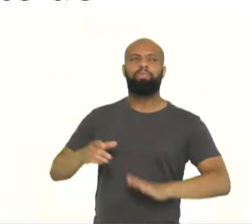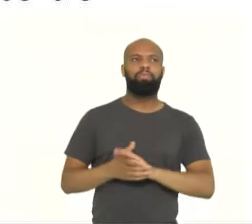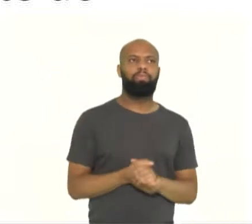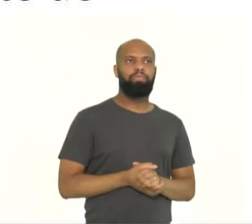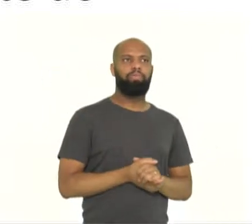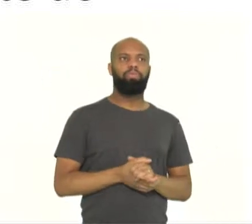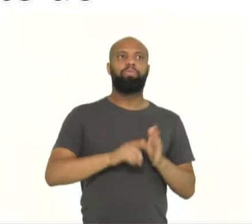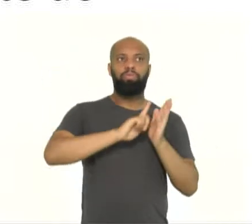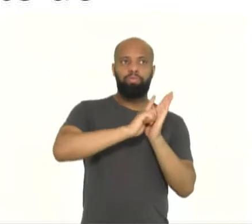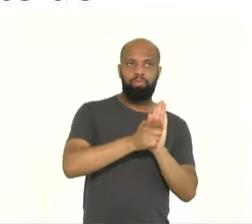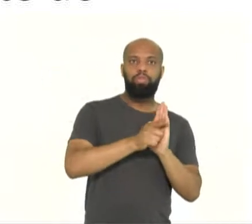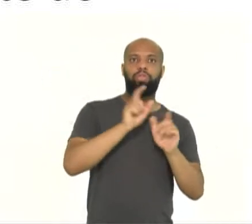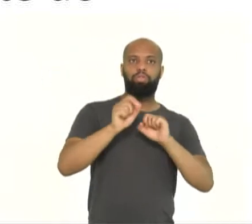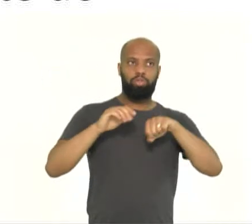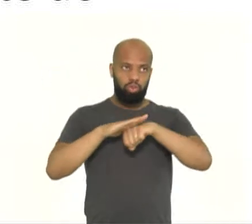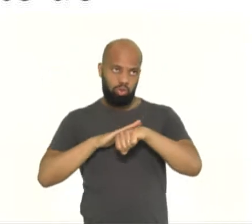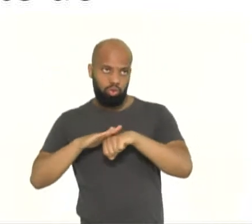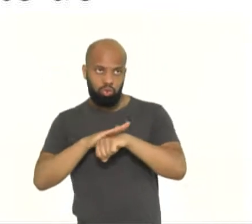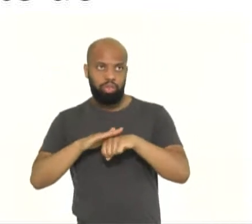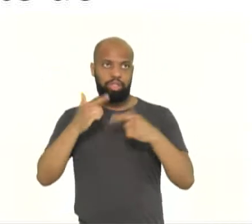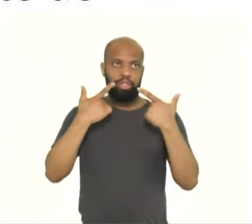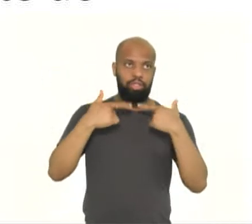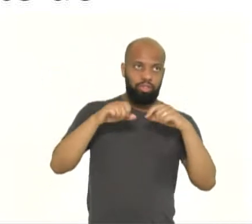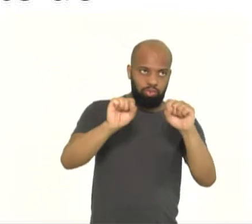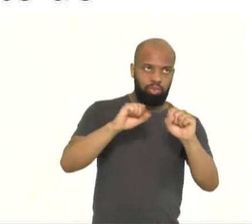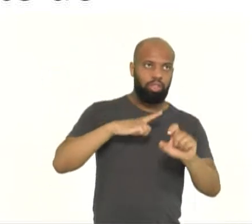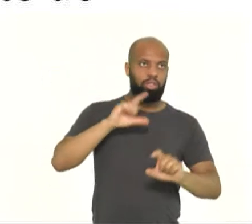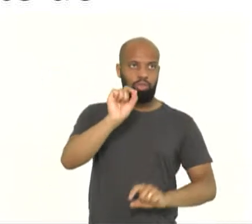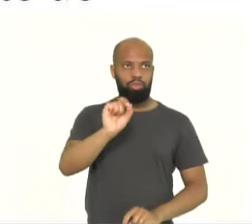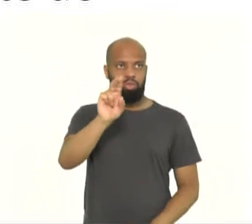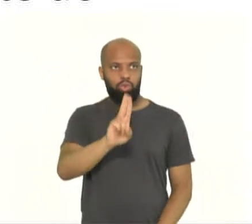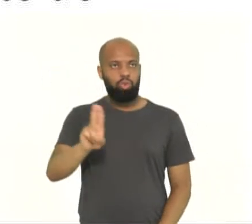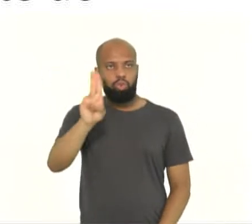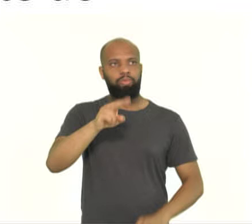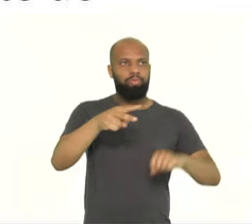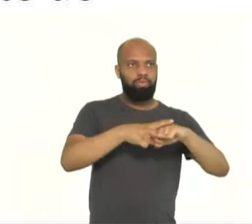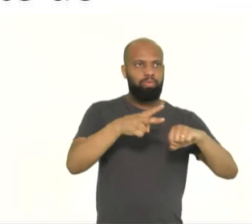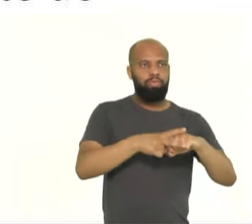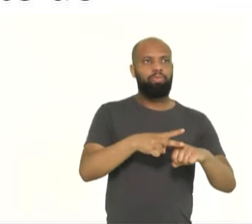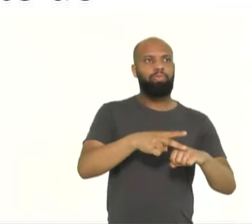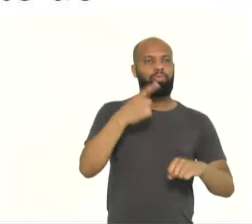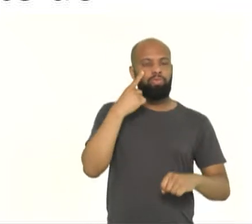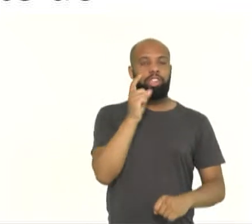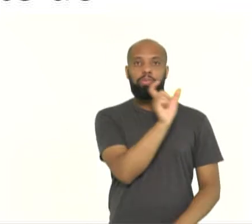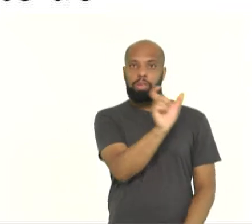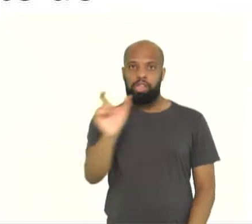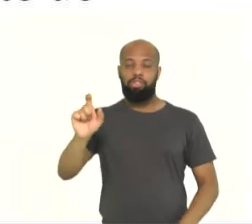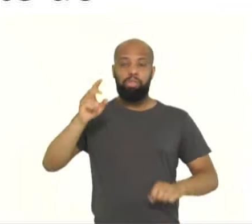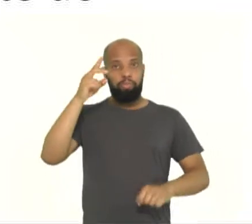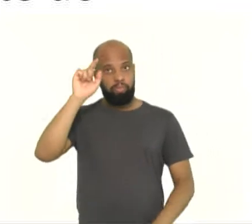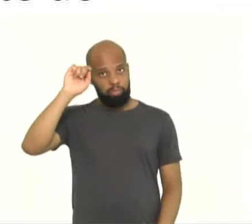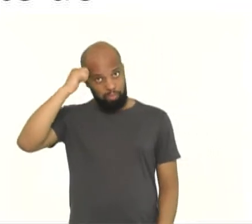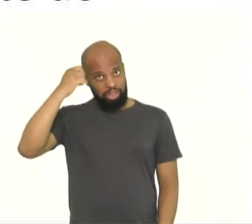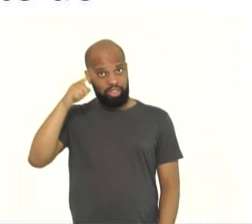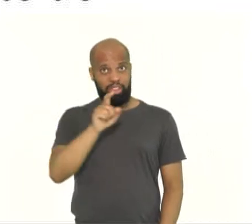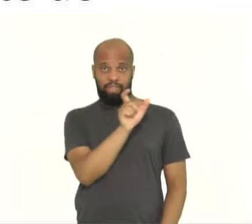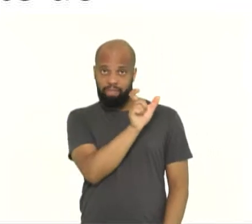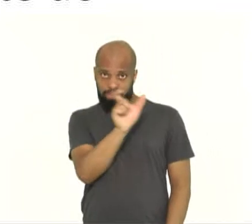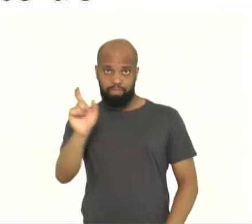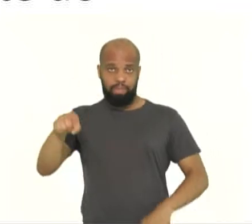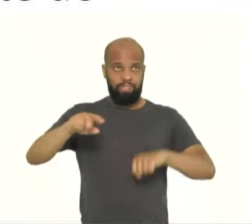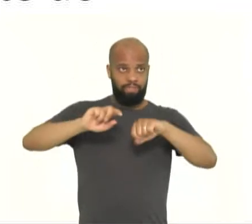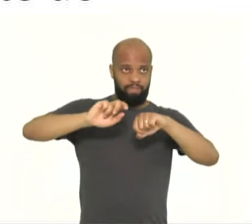diálogo, linguístico-discursivo, emprego dos verbos doler, tener e sentir, no presente do